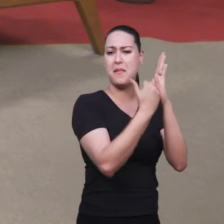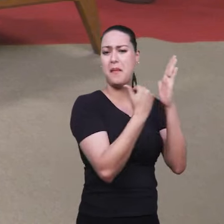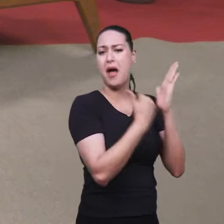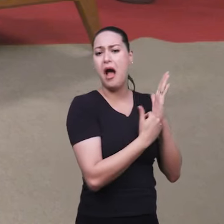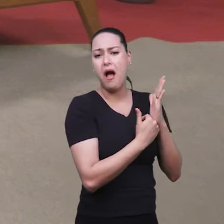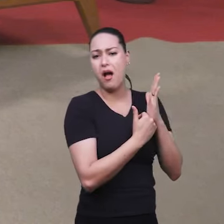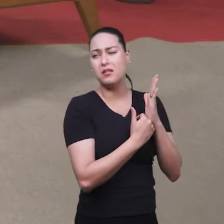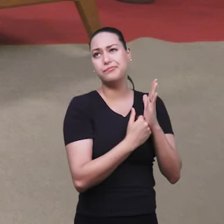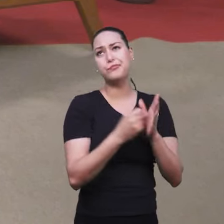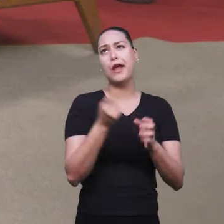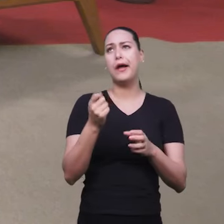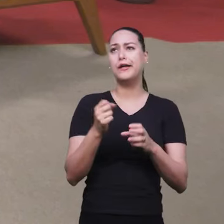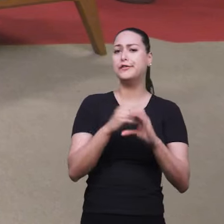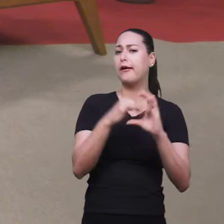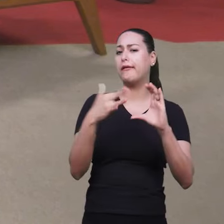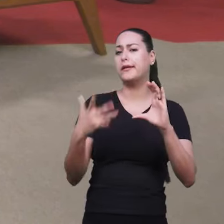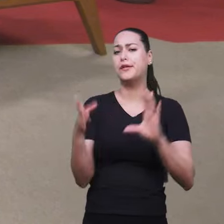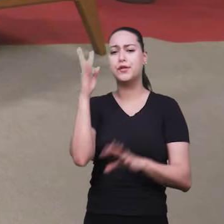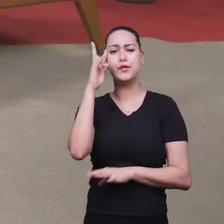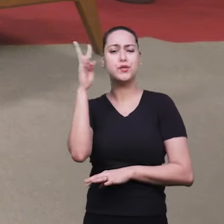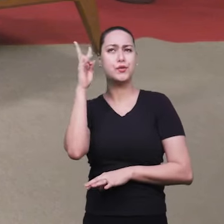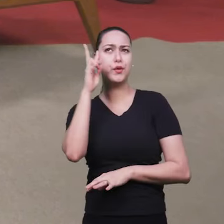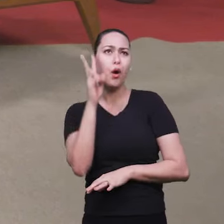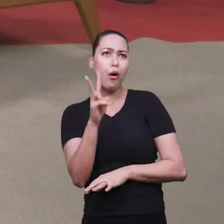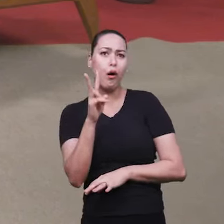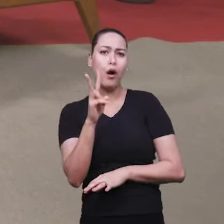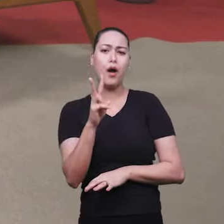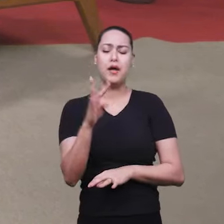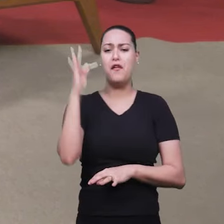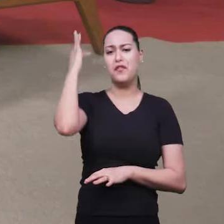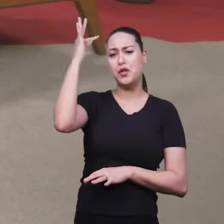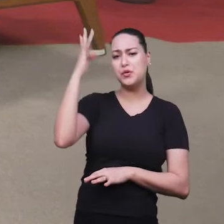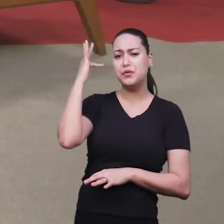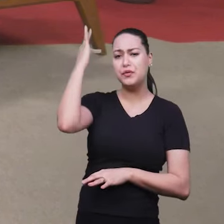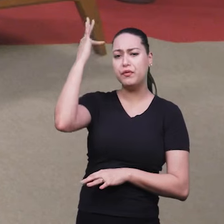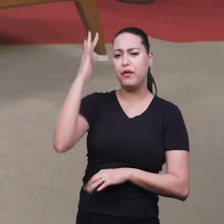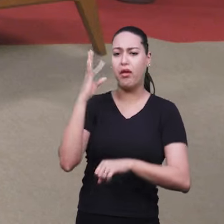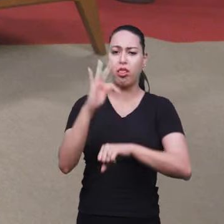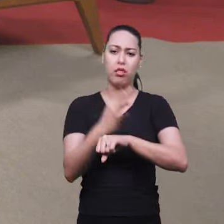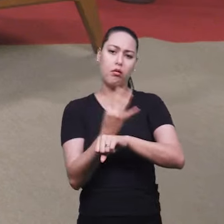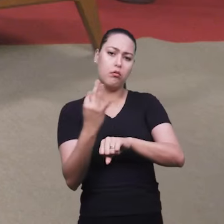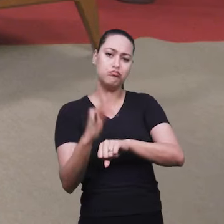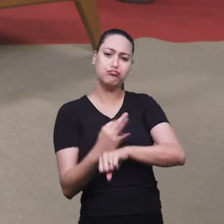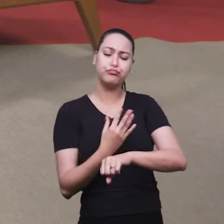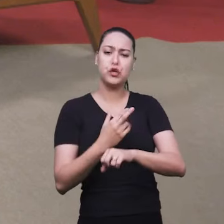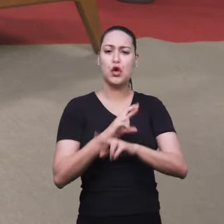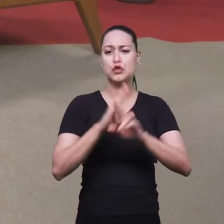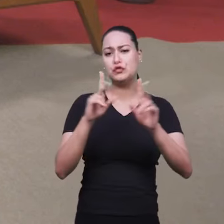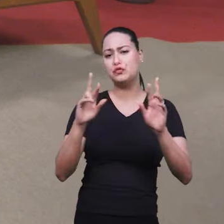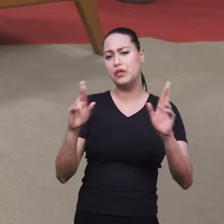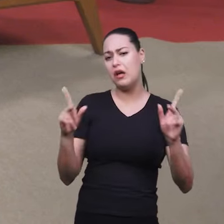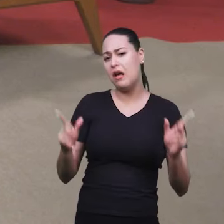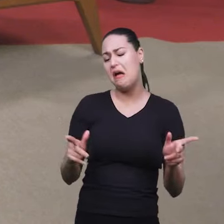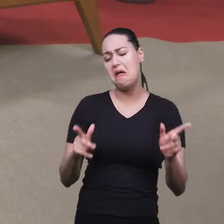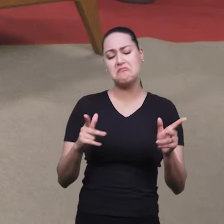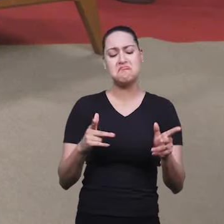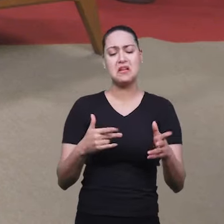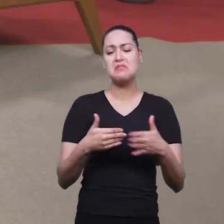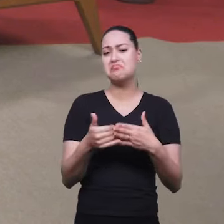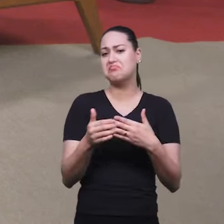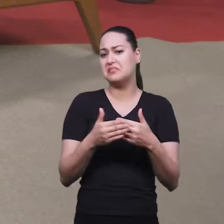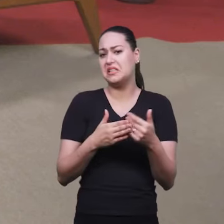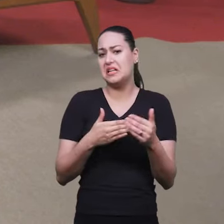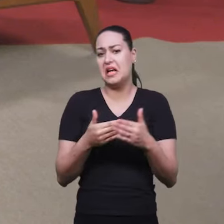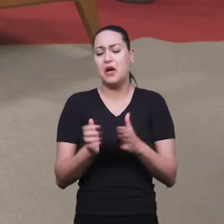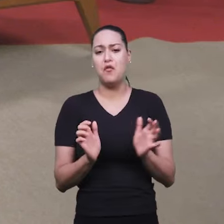aspectos históricos, né, aspectos filosóficos, qualquer coisa voltada